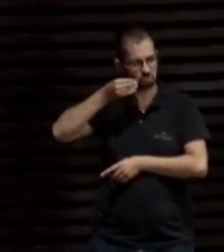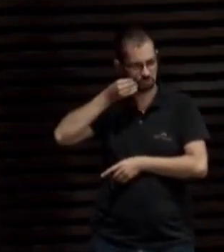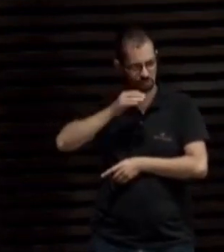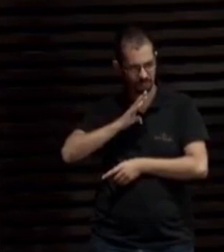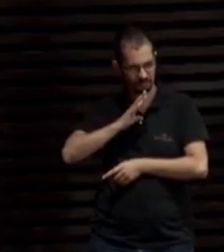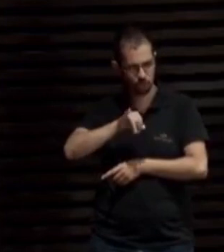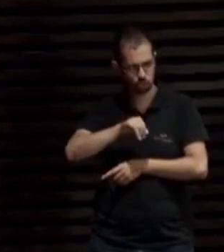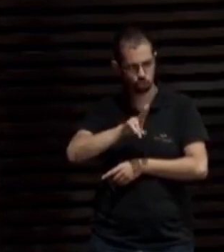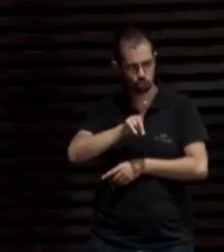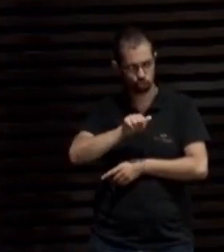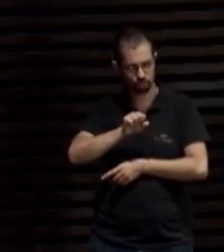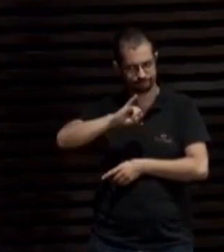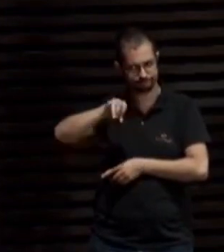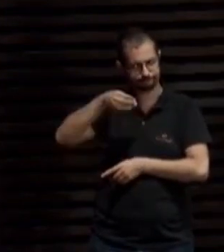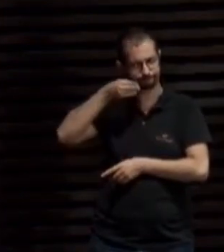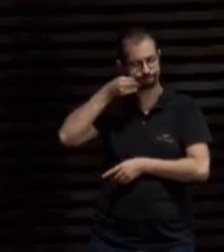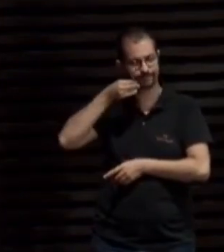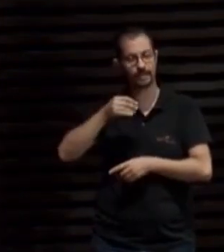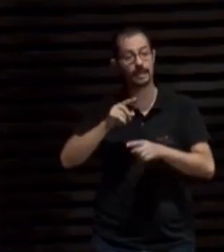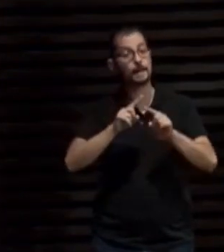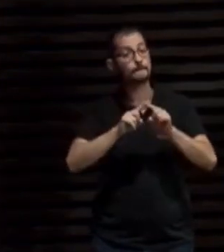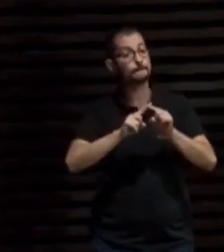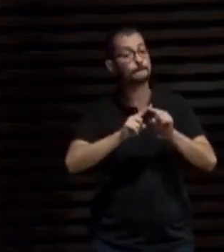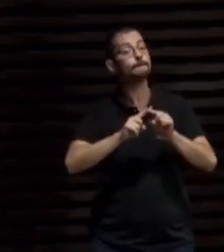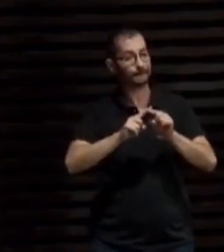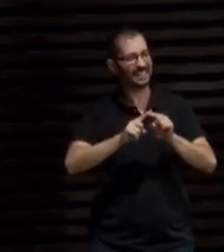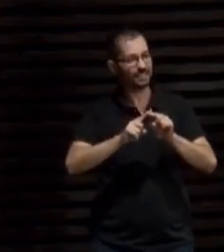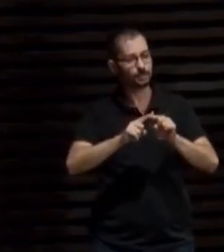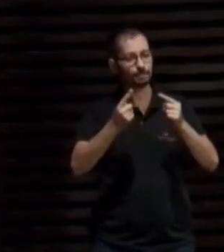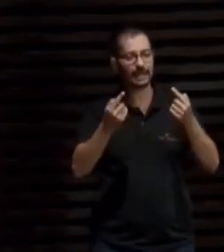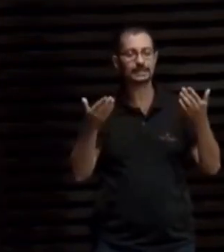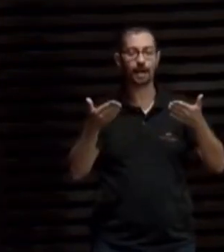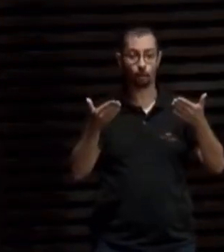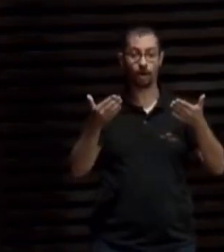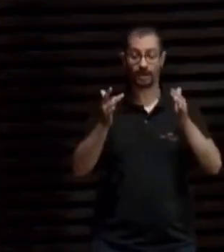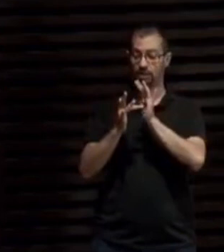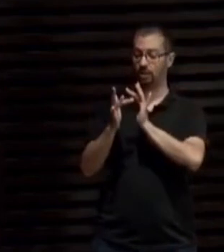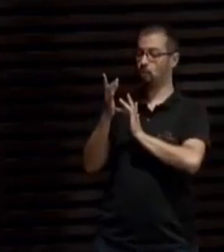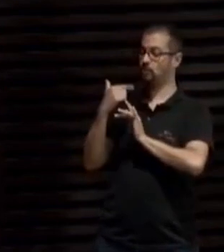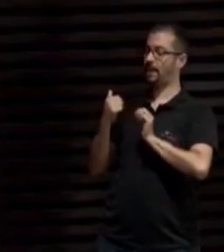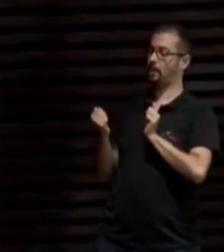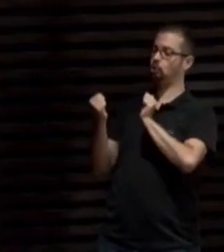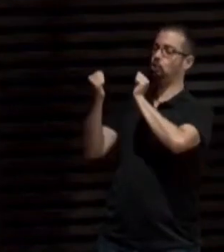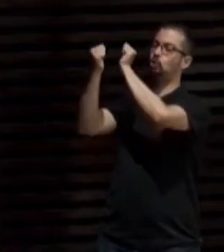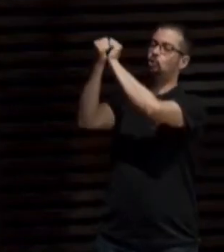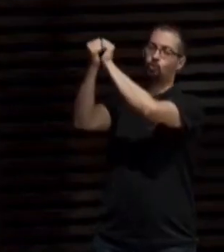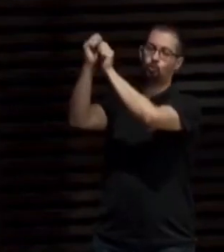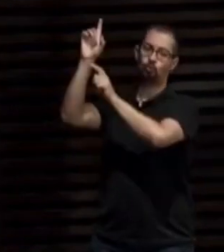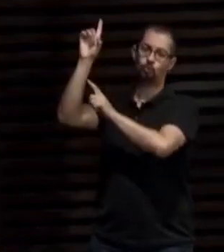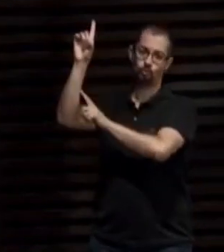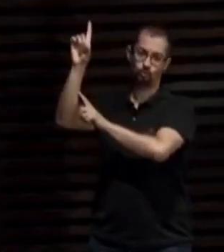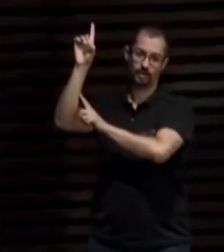Vamos continuar. Mas agora vou para junto de ti, e isto falo no mundo para que eles tenham o meu